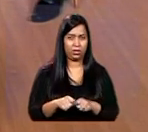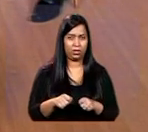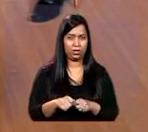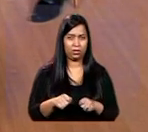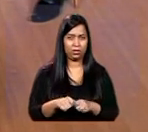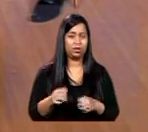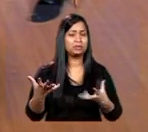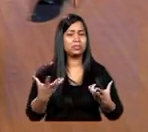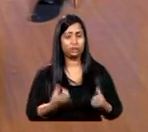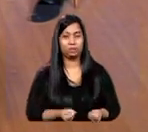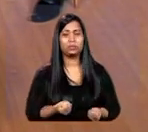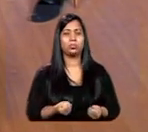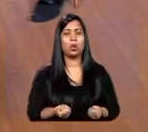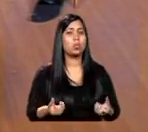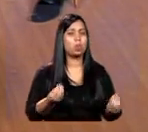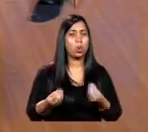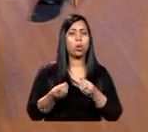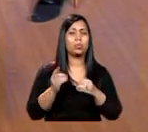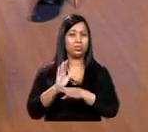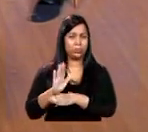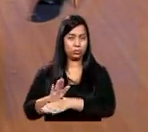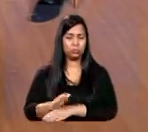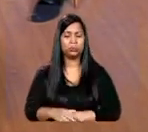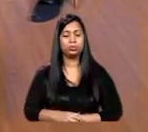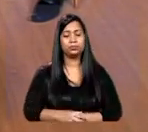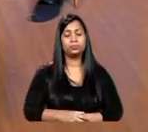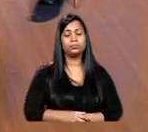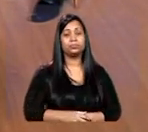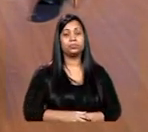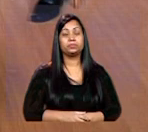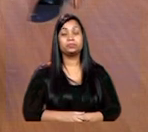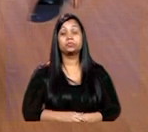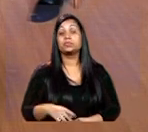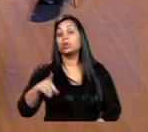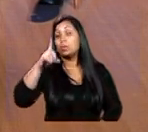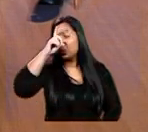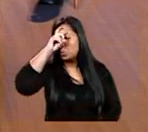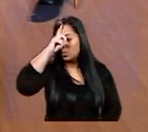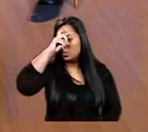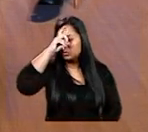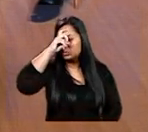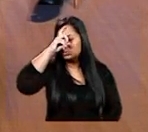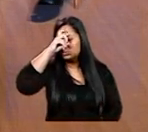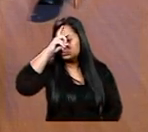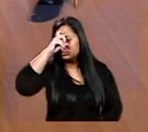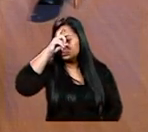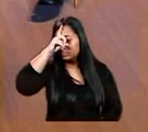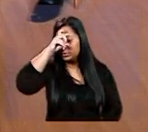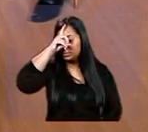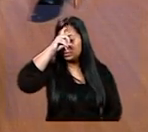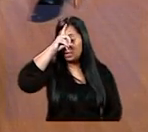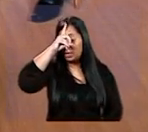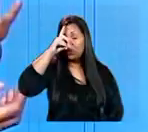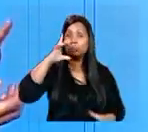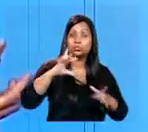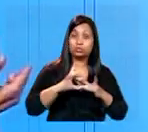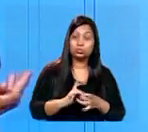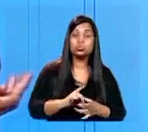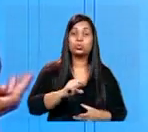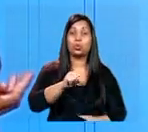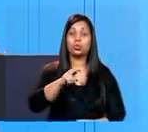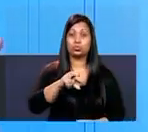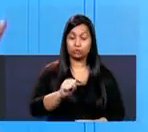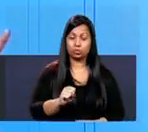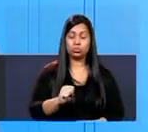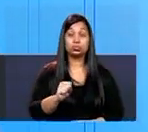essa admissão, como que é feito essa assistência? O hospital encaminha para nós, os hospitais vinculados ao